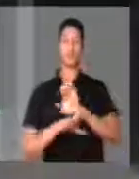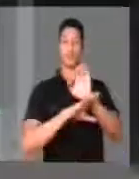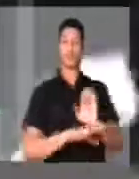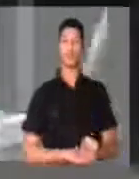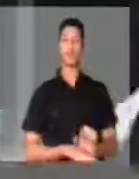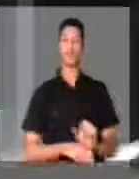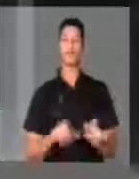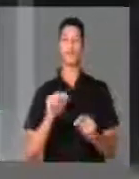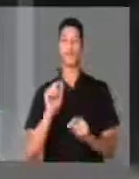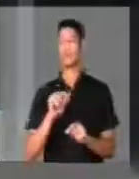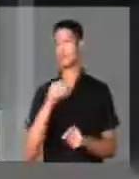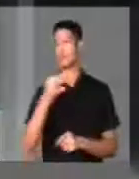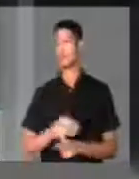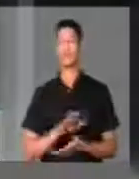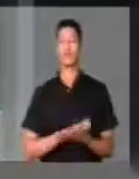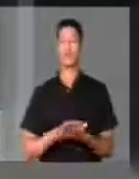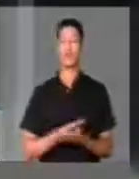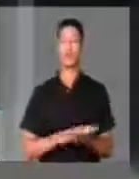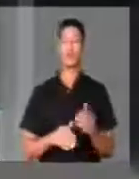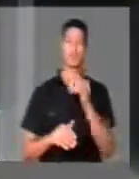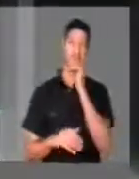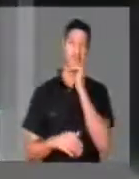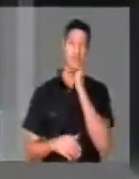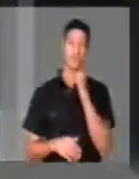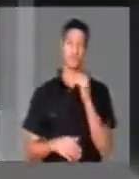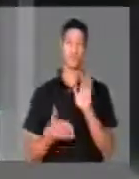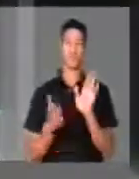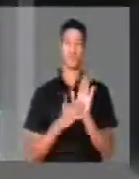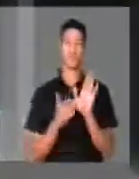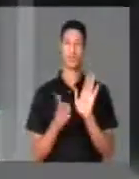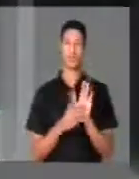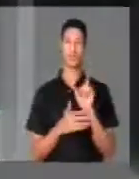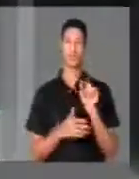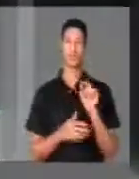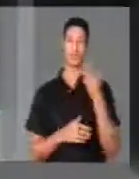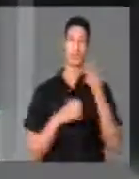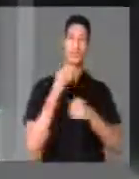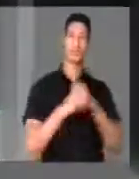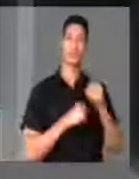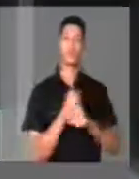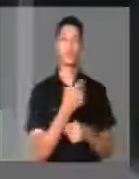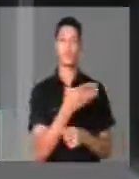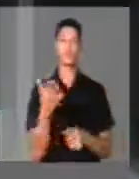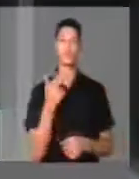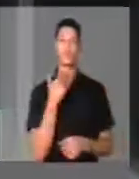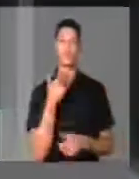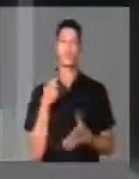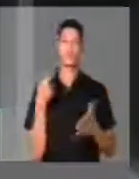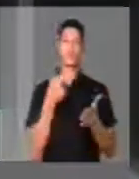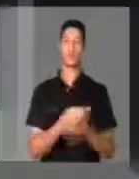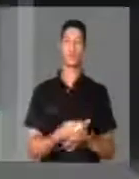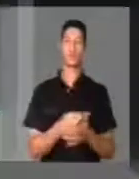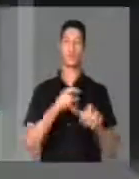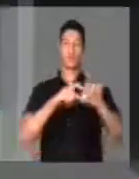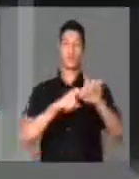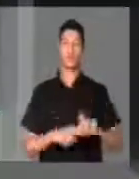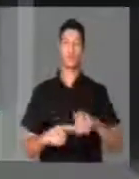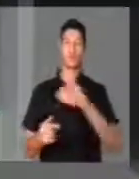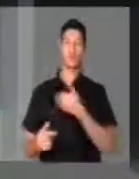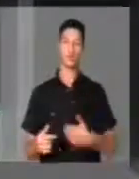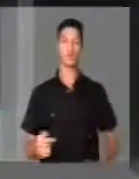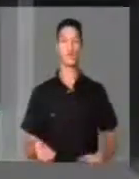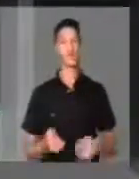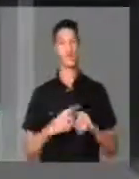estados. E isso não é razoável. Por exemplo, propor que em 3 anos você não possa pagar esta dívida